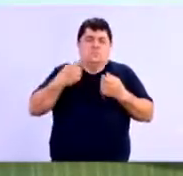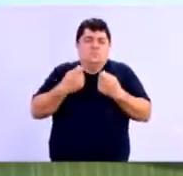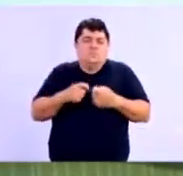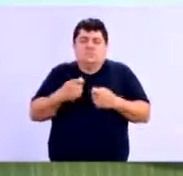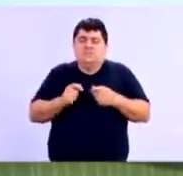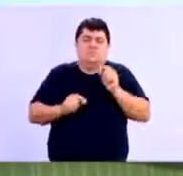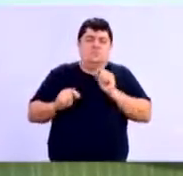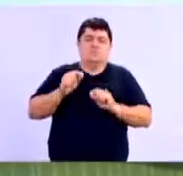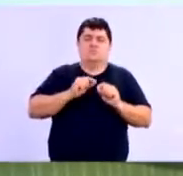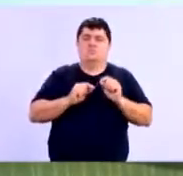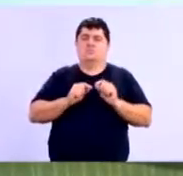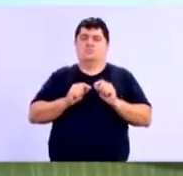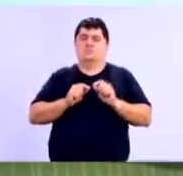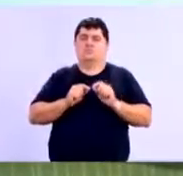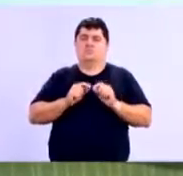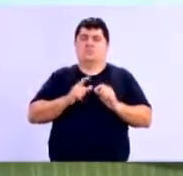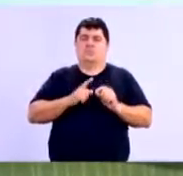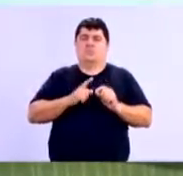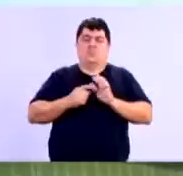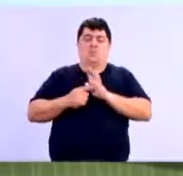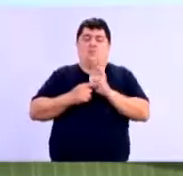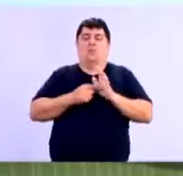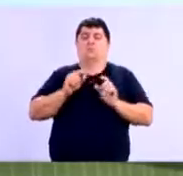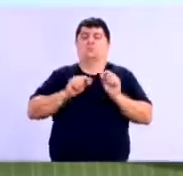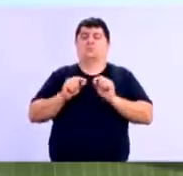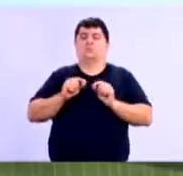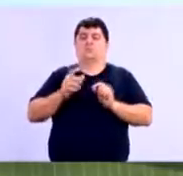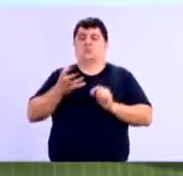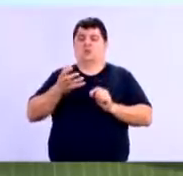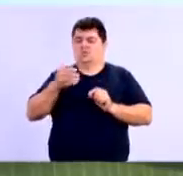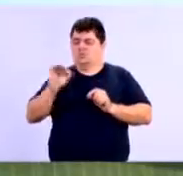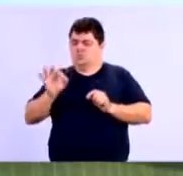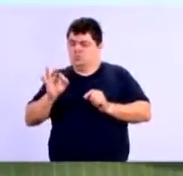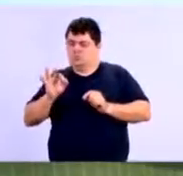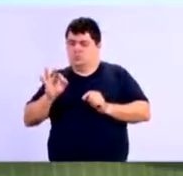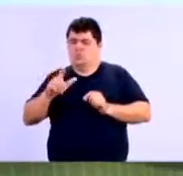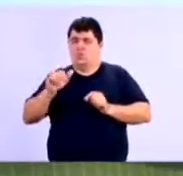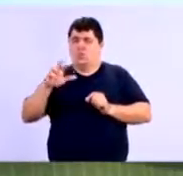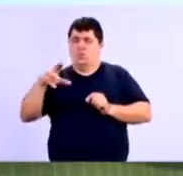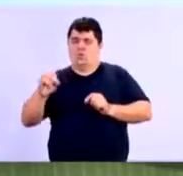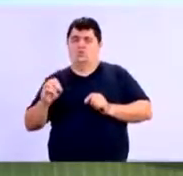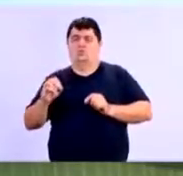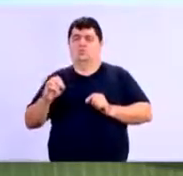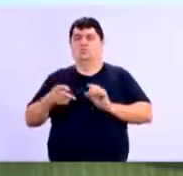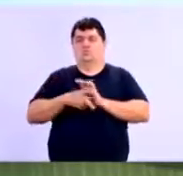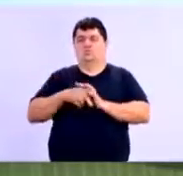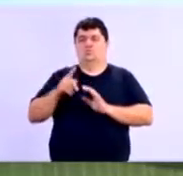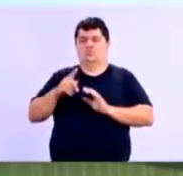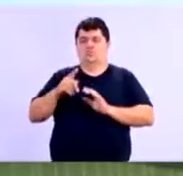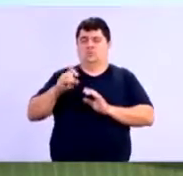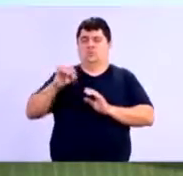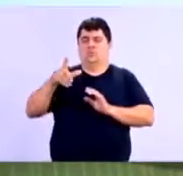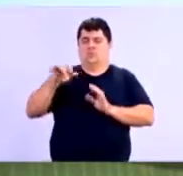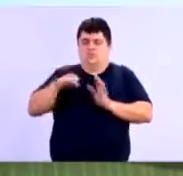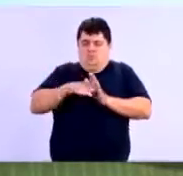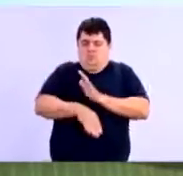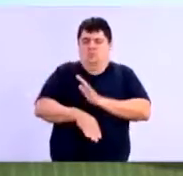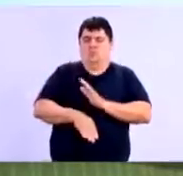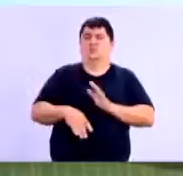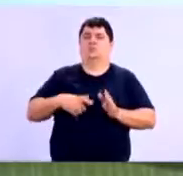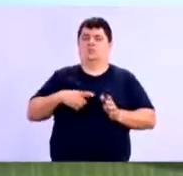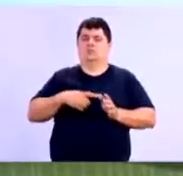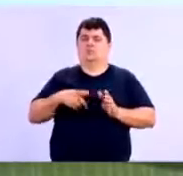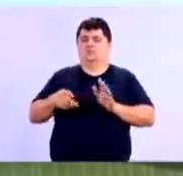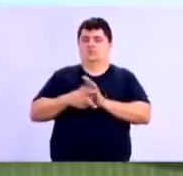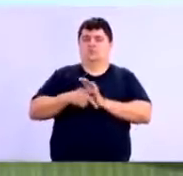empresa estipula, né, deixa intitulado, eu quero ter 10% de lucro. Ela vai ter 10% de lucro. Dali para baixo eu vou ter que arcar em cima